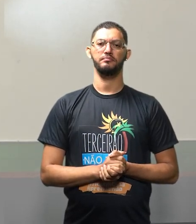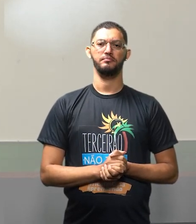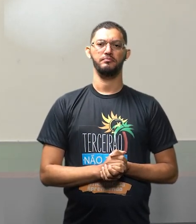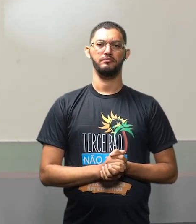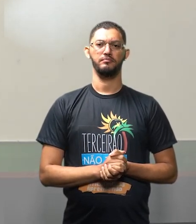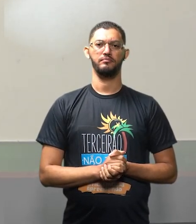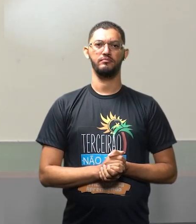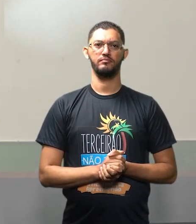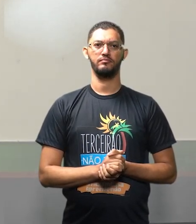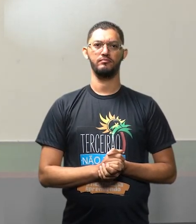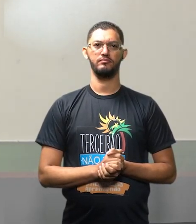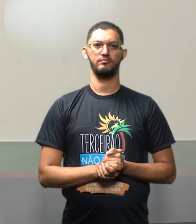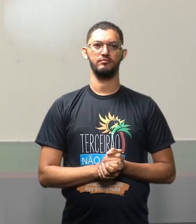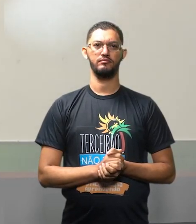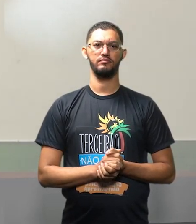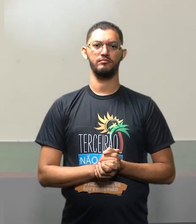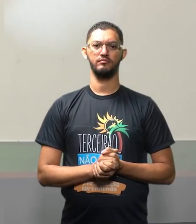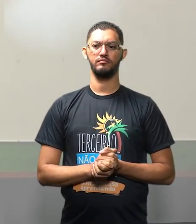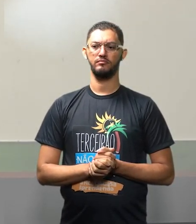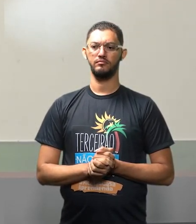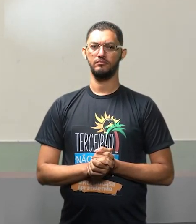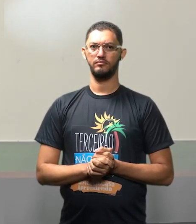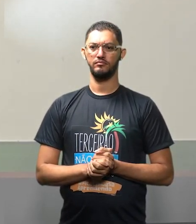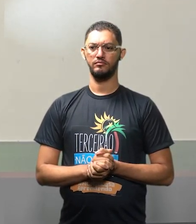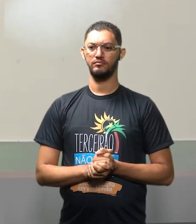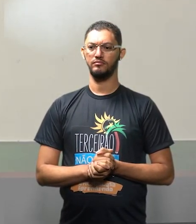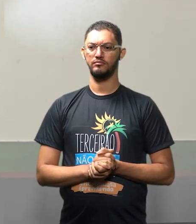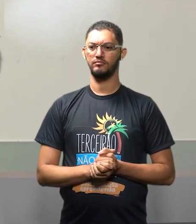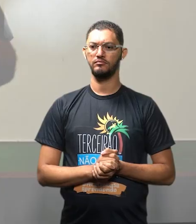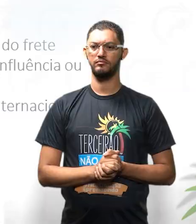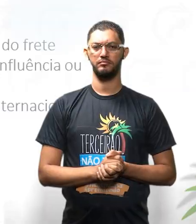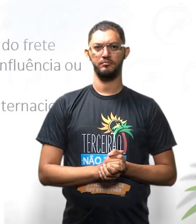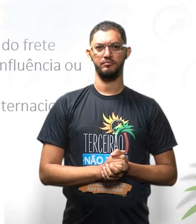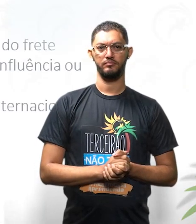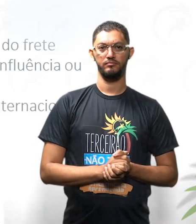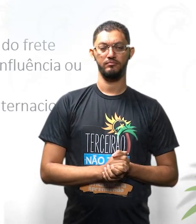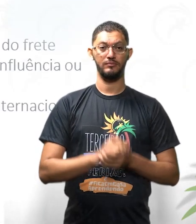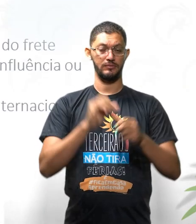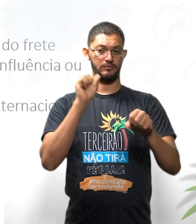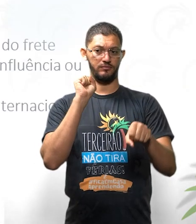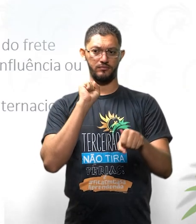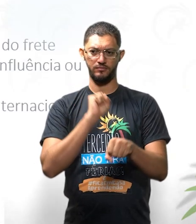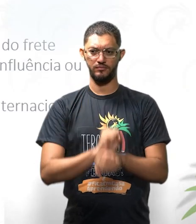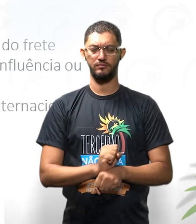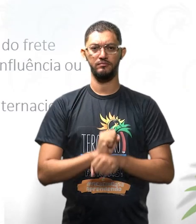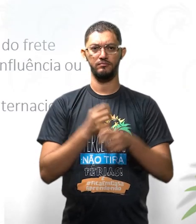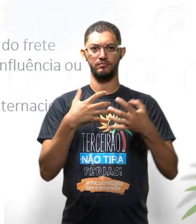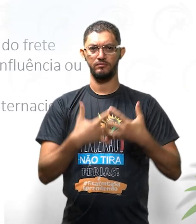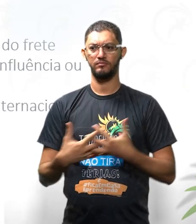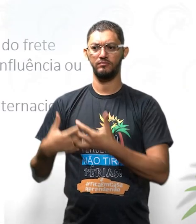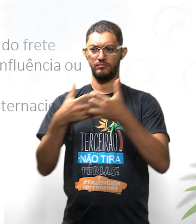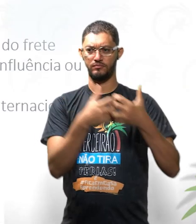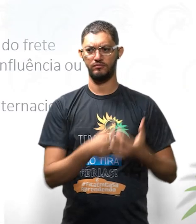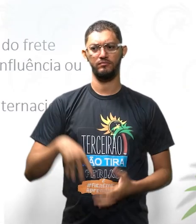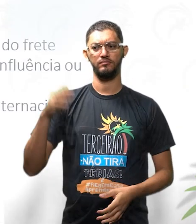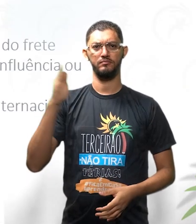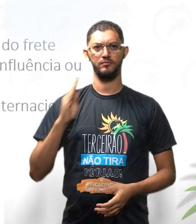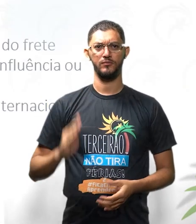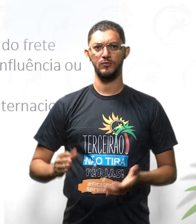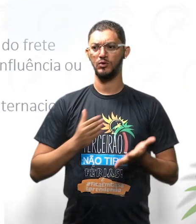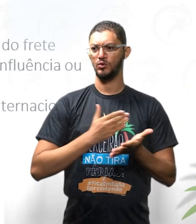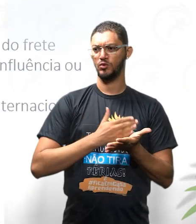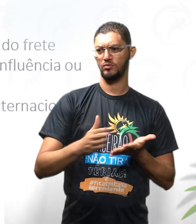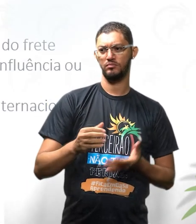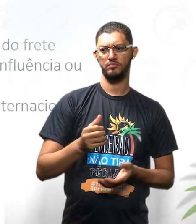seguinte. A pergunta é: a paralisação dos caminhoneiros no Brasil, que